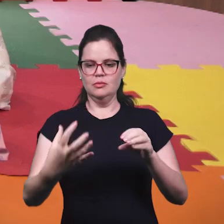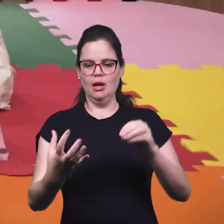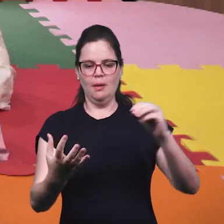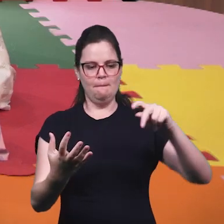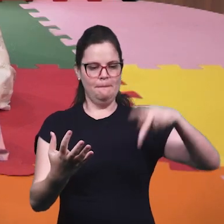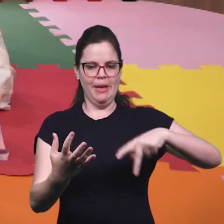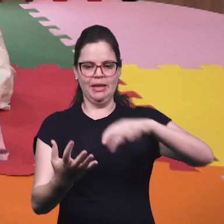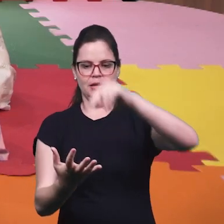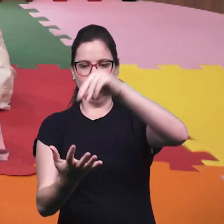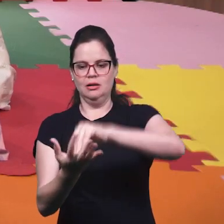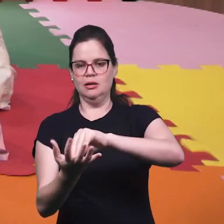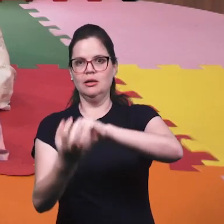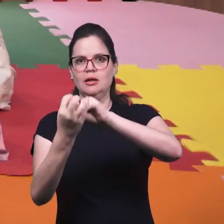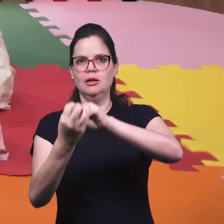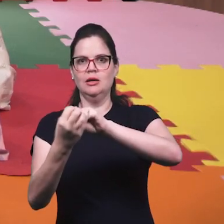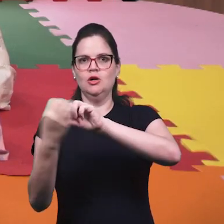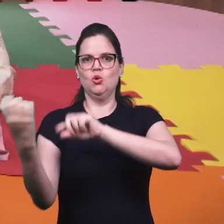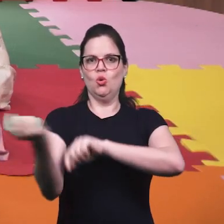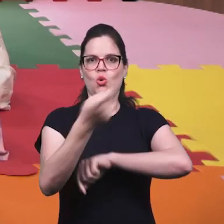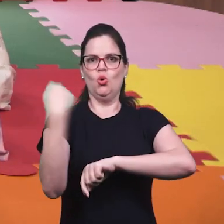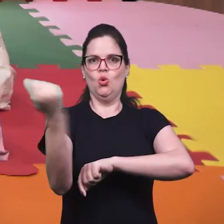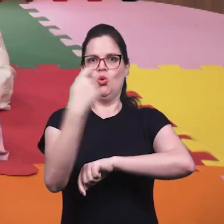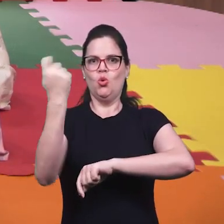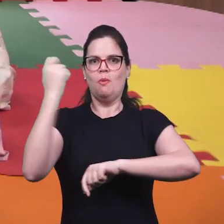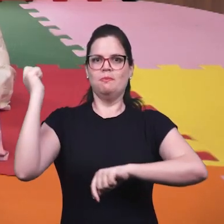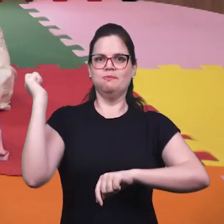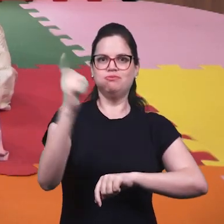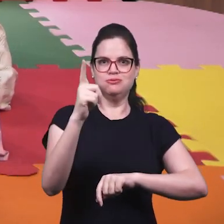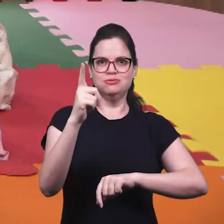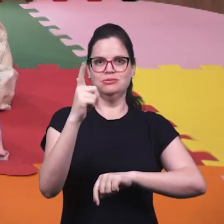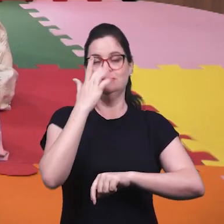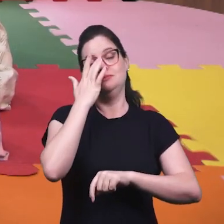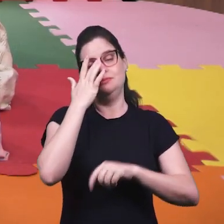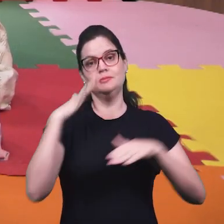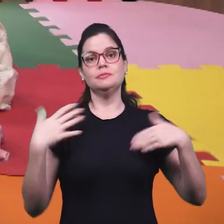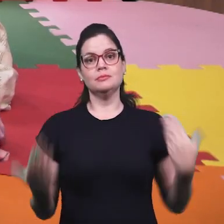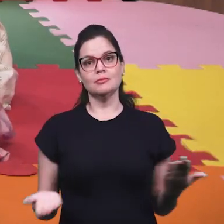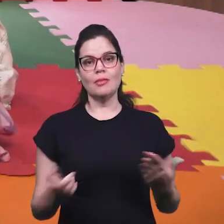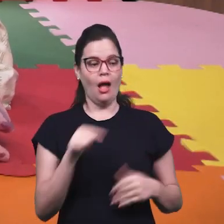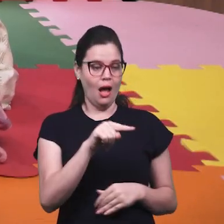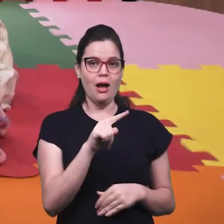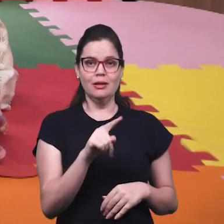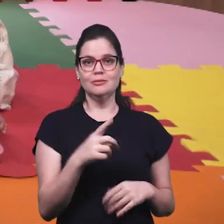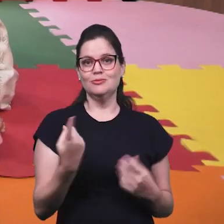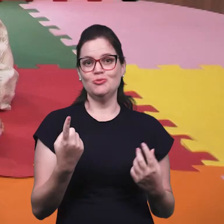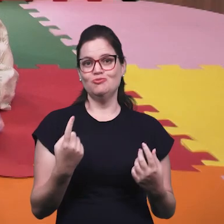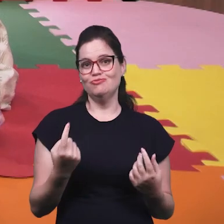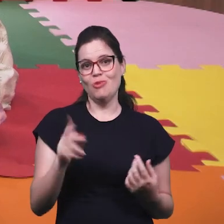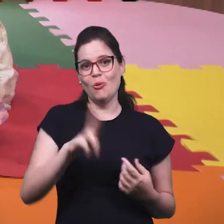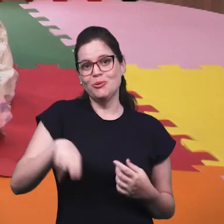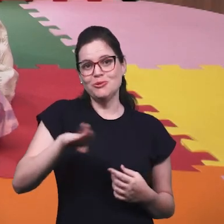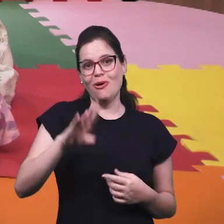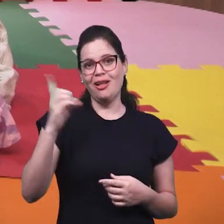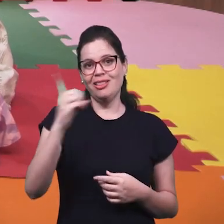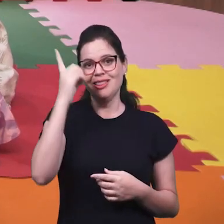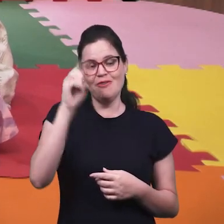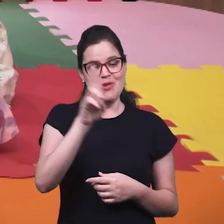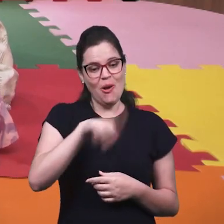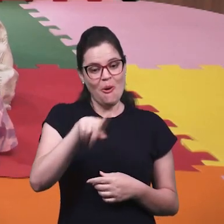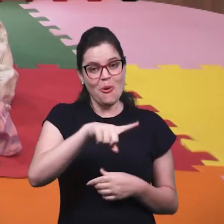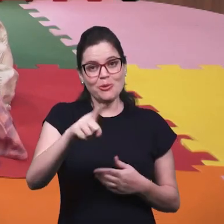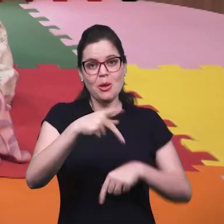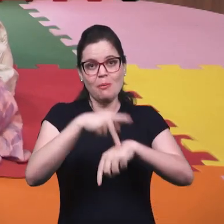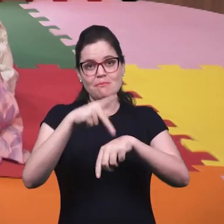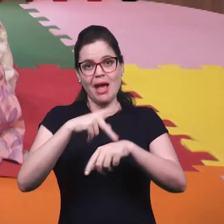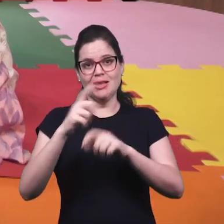e lançava a pedra. Essas foram as armas de Davi para enfrentar um